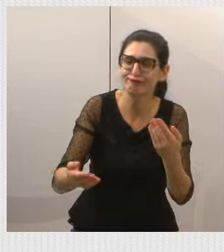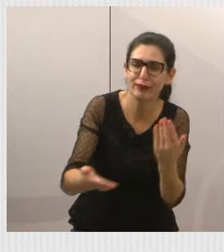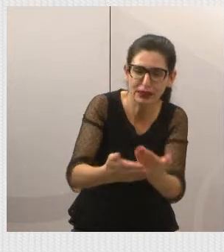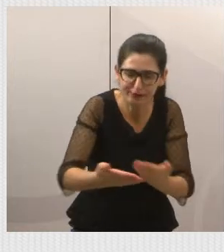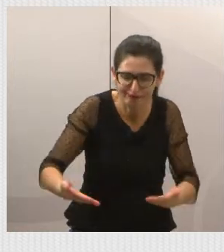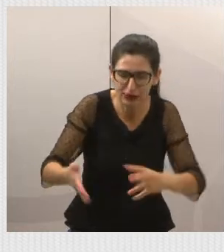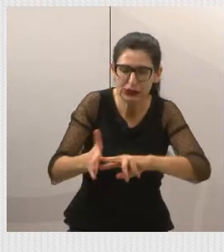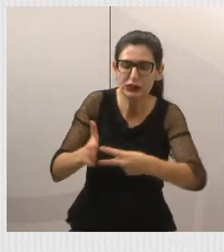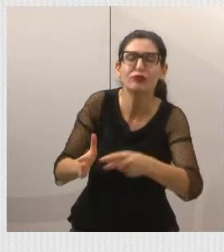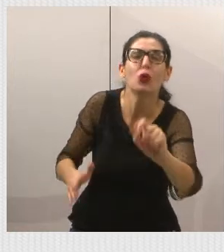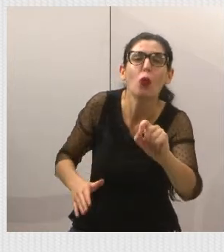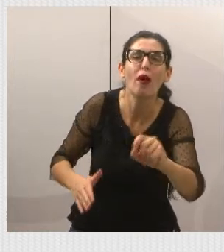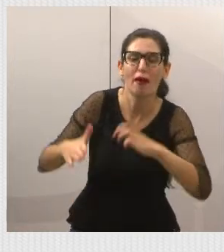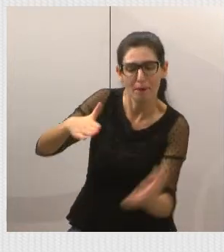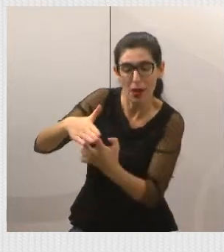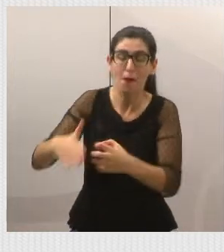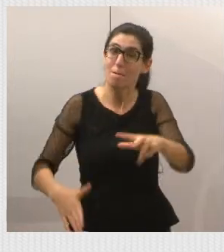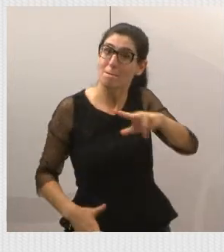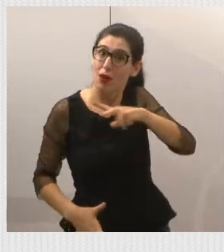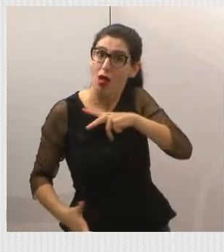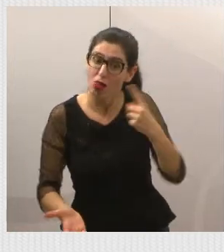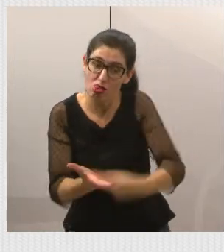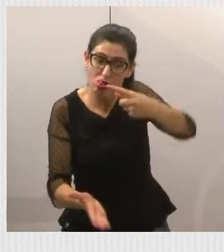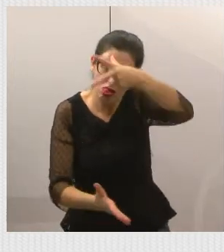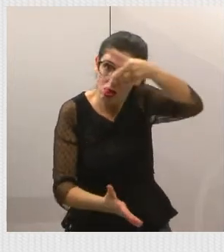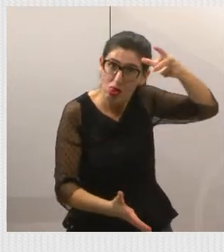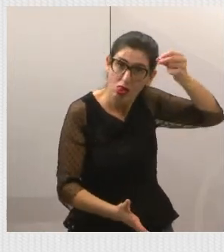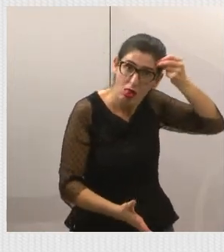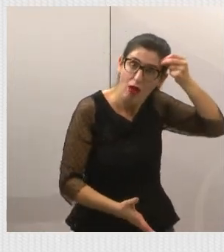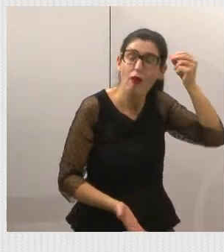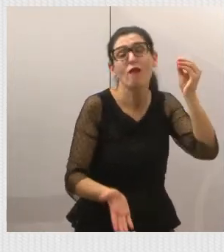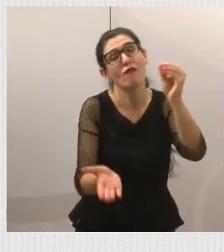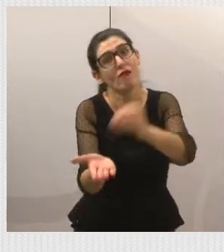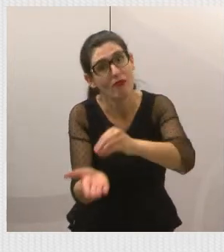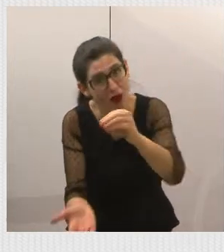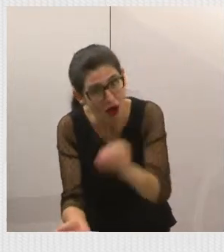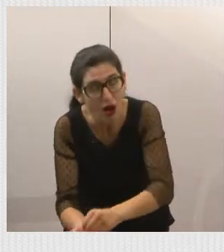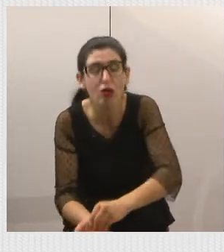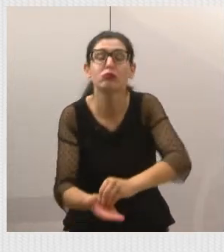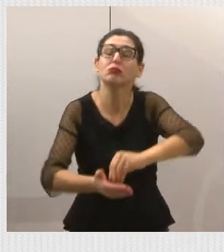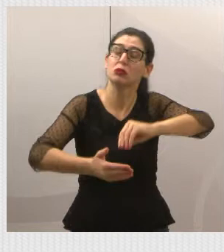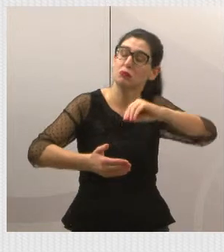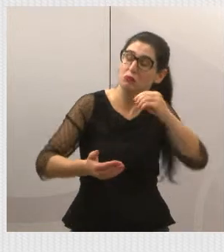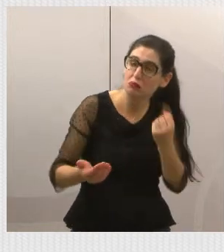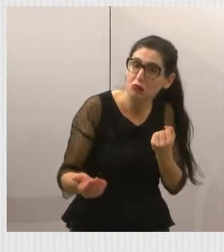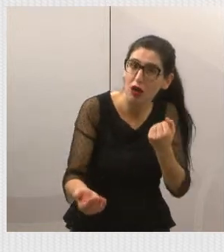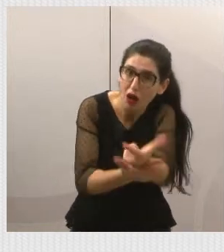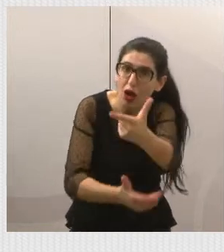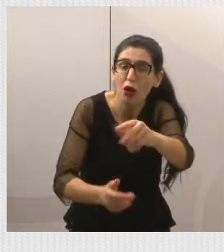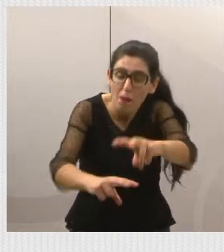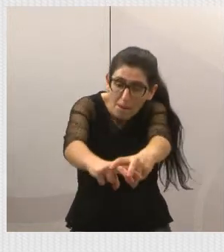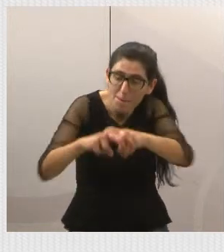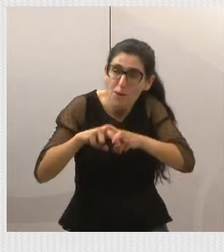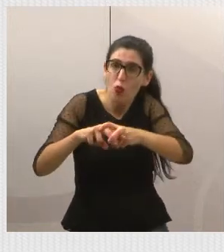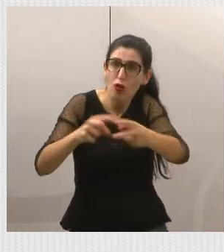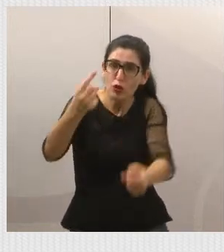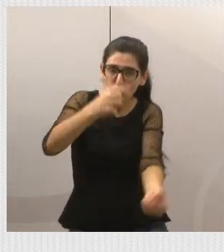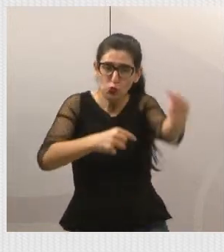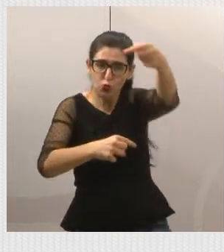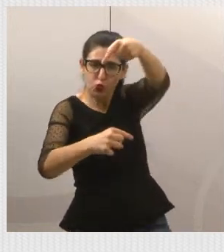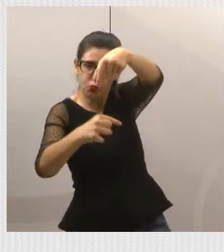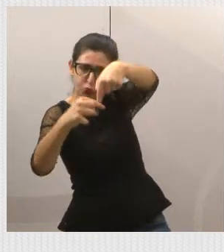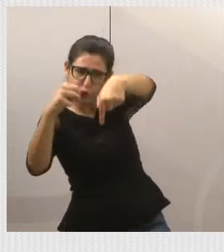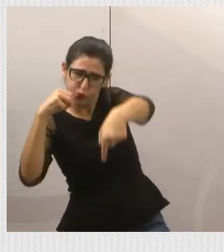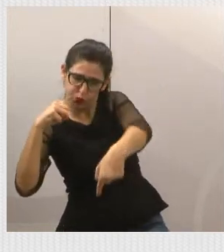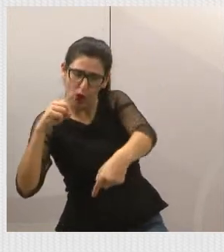projeto. Então, muitas das emendas que foram realizadas, elas entram no resto a pagar. Por isso que essa queda na Secretaria de Esporte